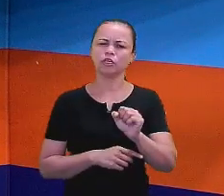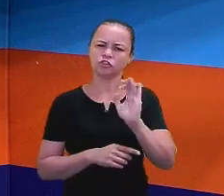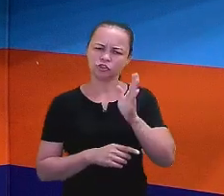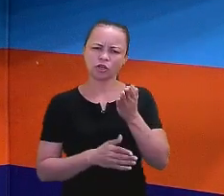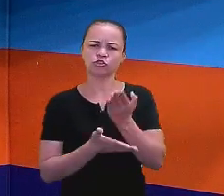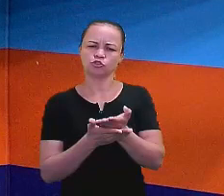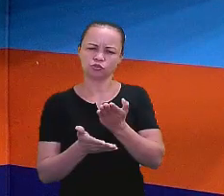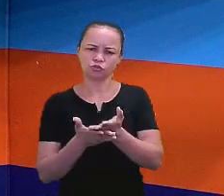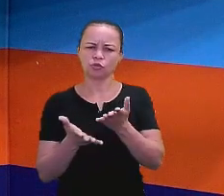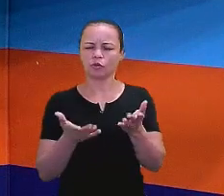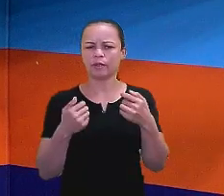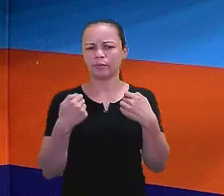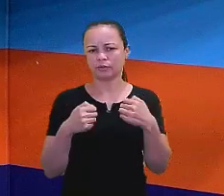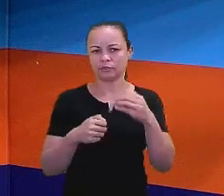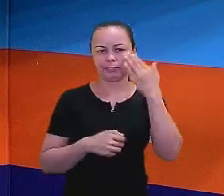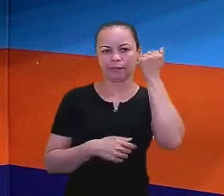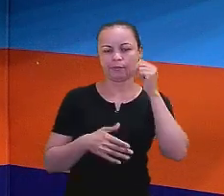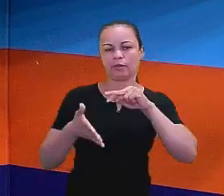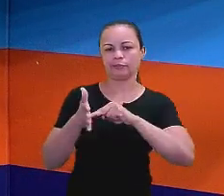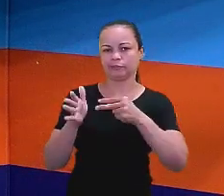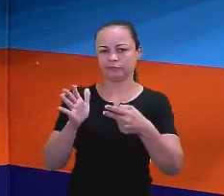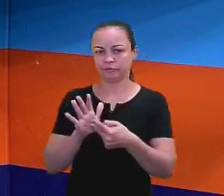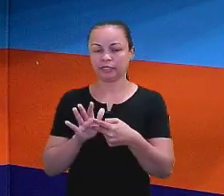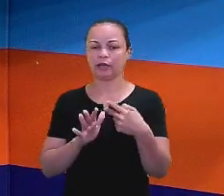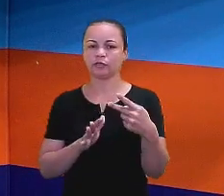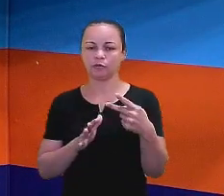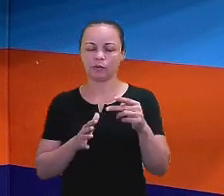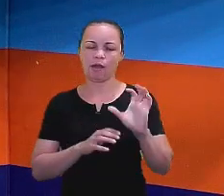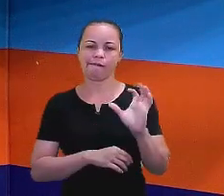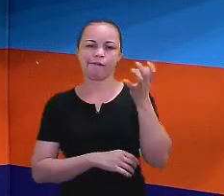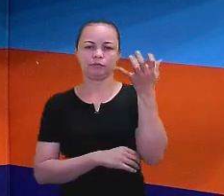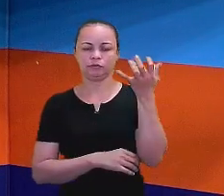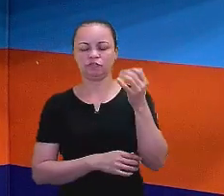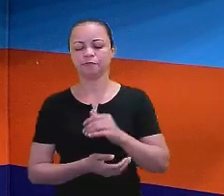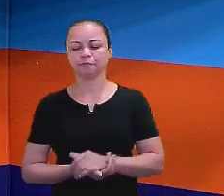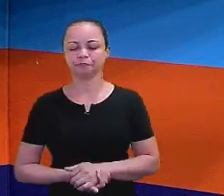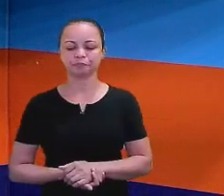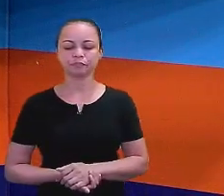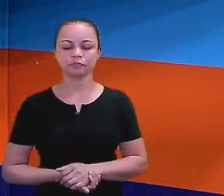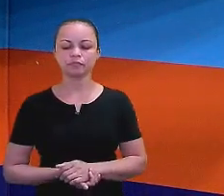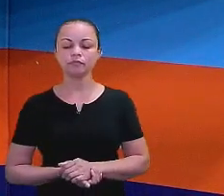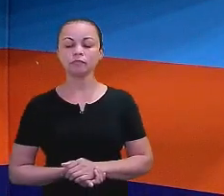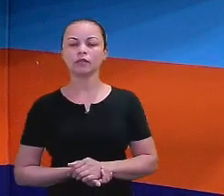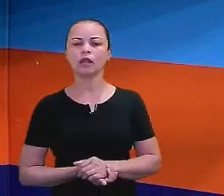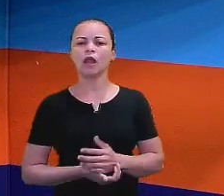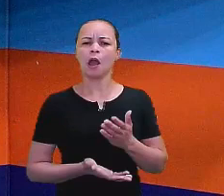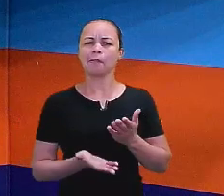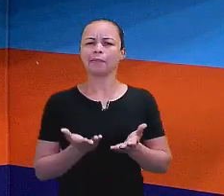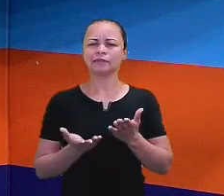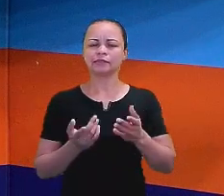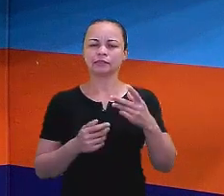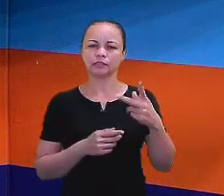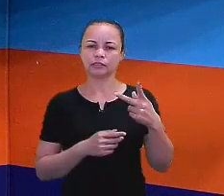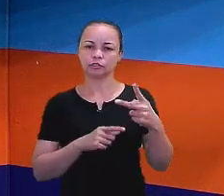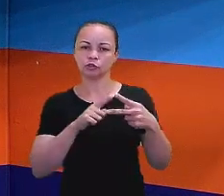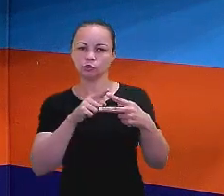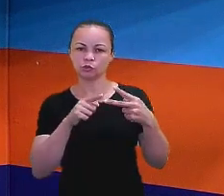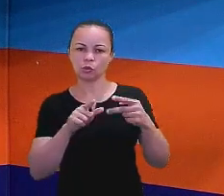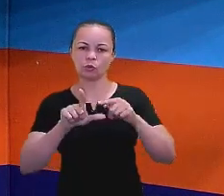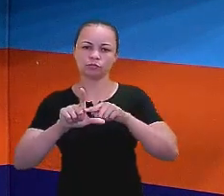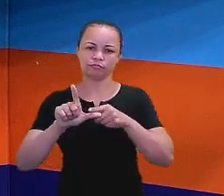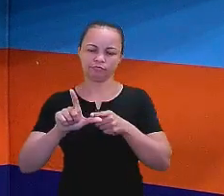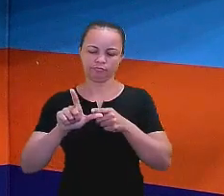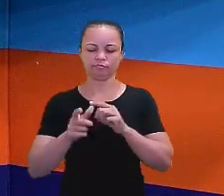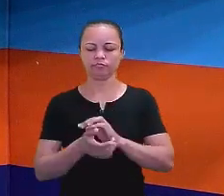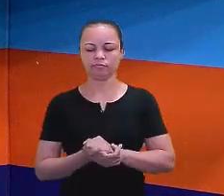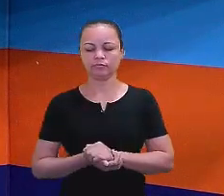o que significa para poder resolver isso, tá? A gente vai lembrar. Qual a medida desses dois ângulos? Então, ele